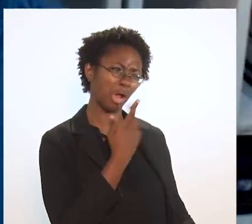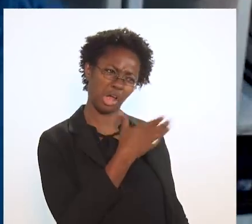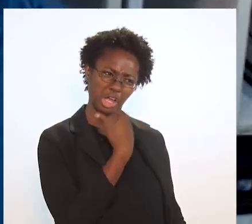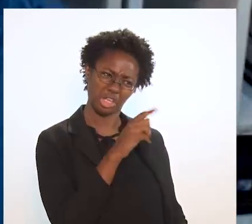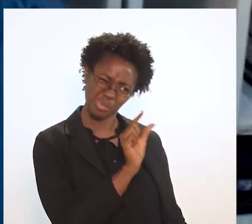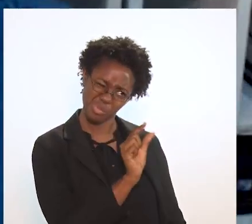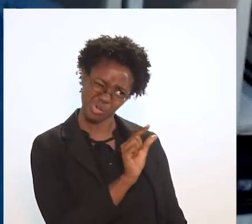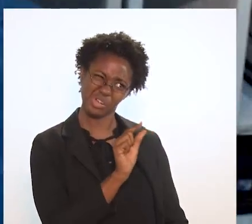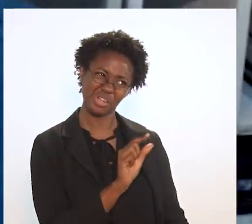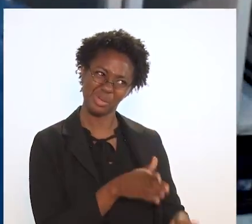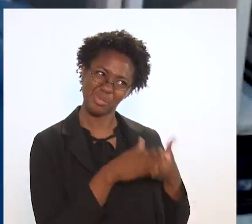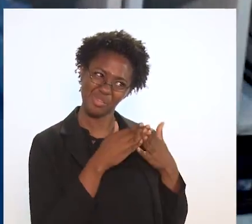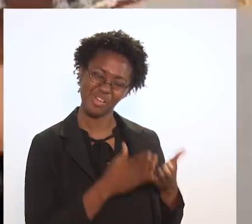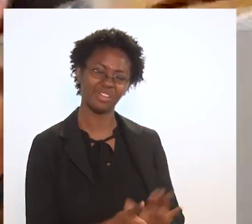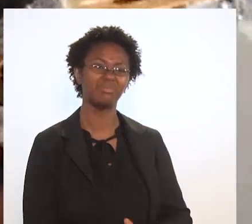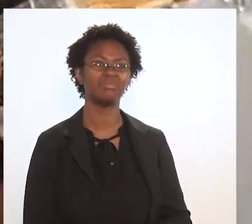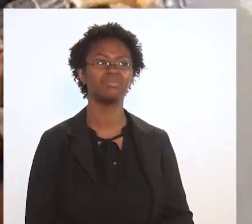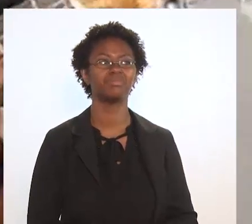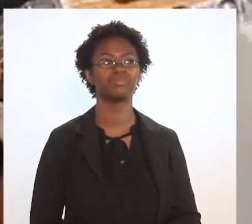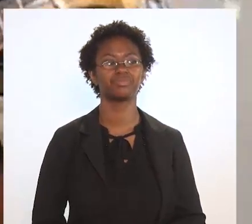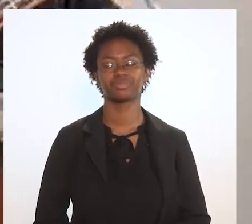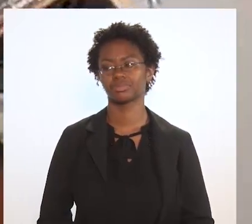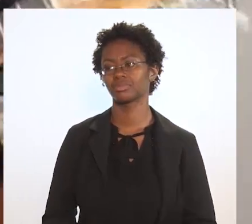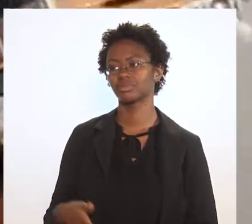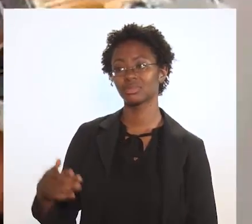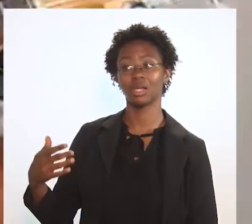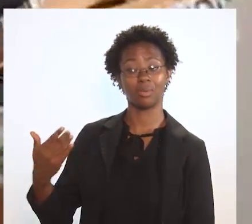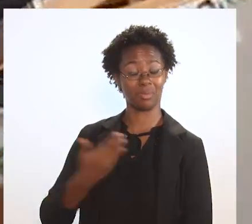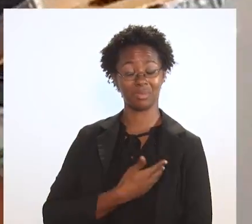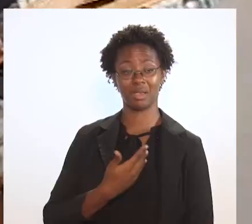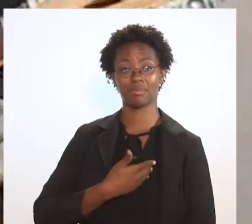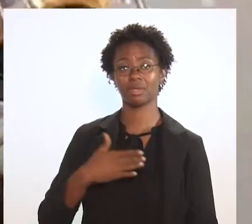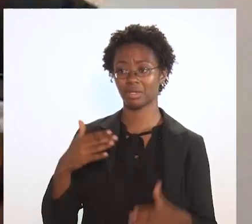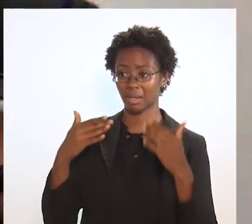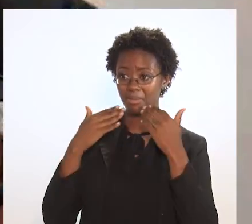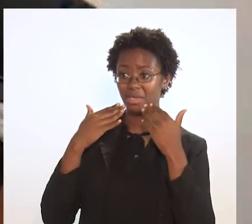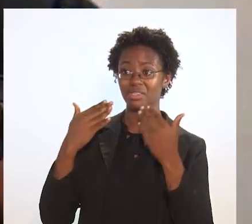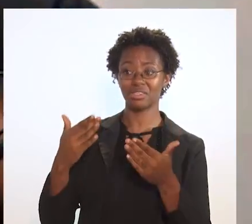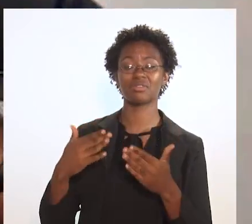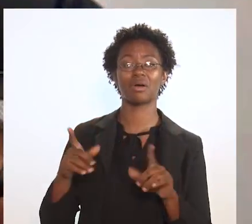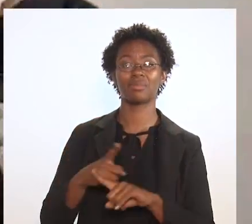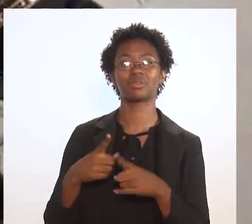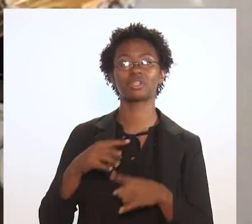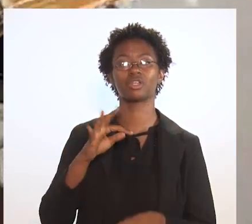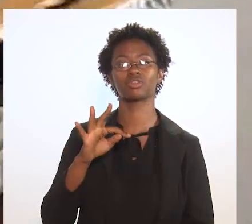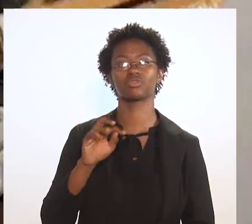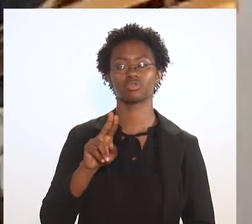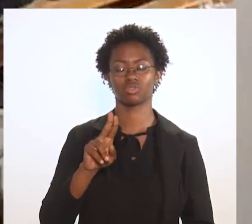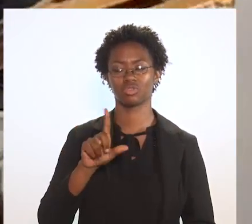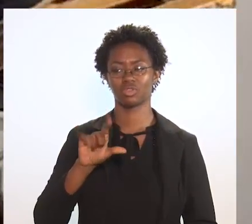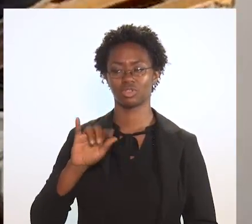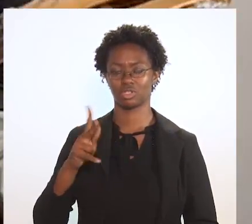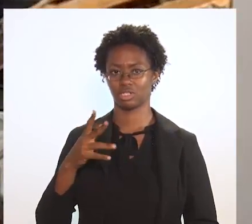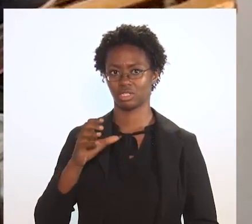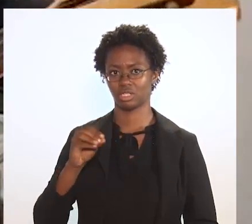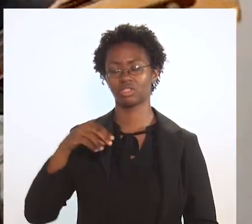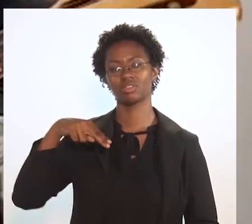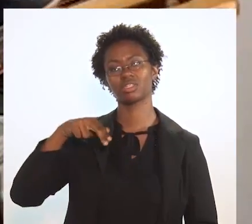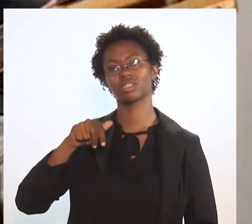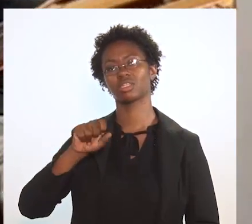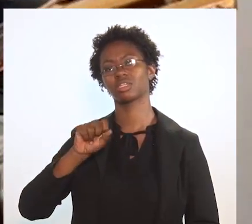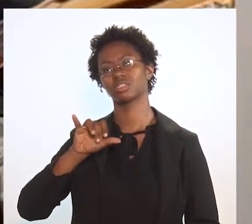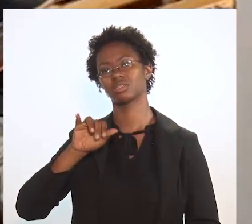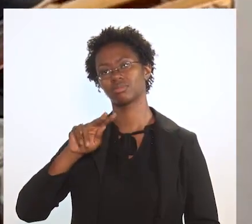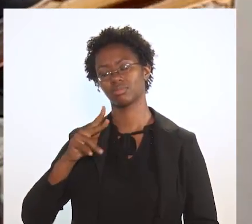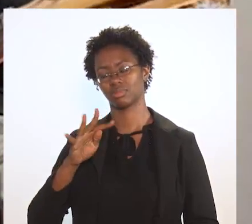Opa, lá vem a palhinha, vamos lá. Eu já tô... O Milton Manjo nos apresentou uma música do Toninho Nascimento e o Everaldo da Viola,